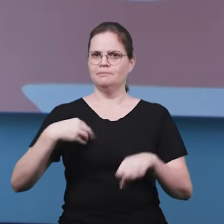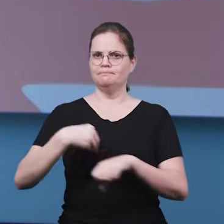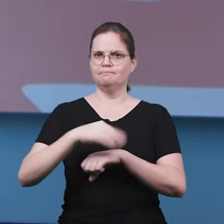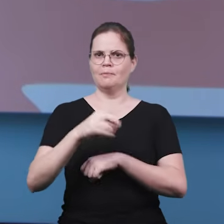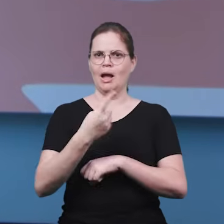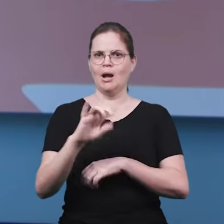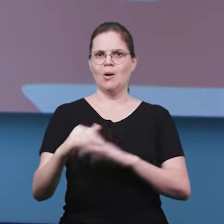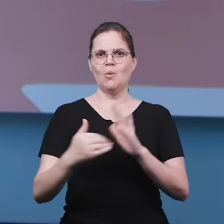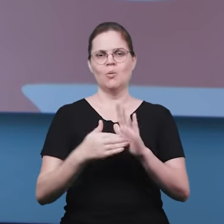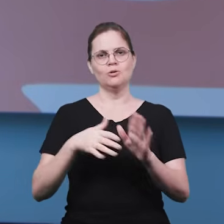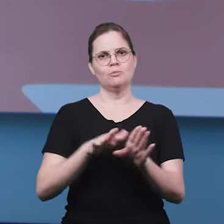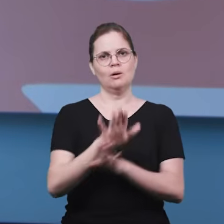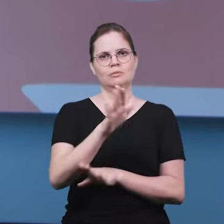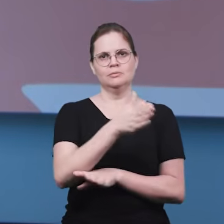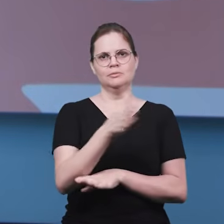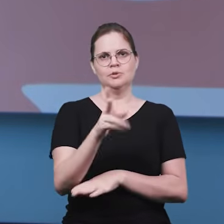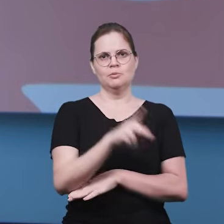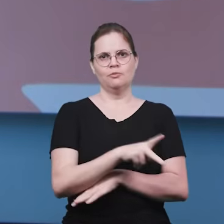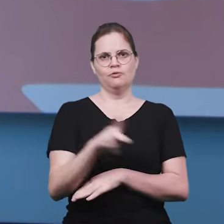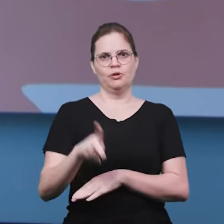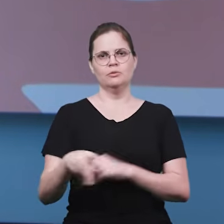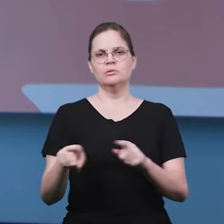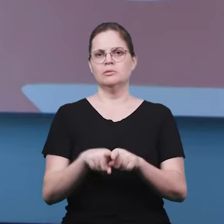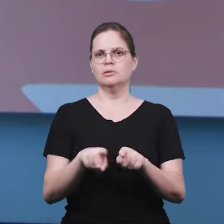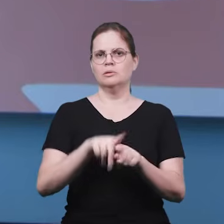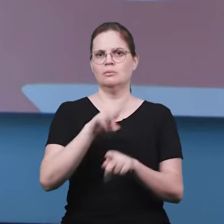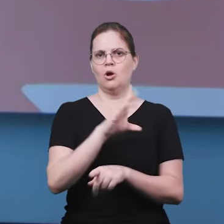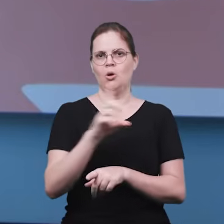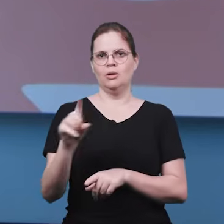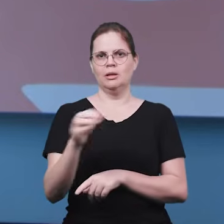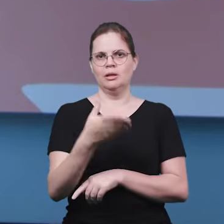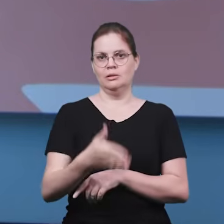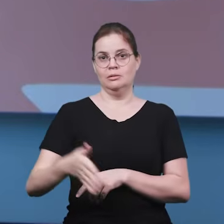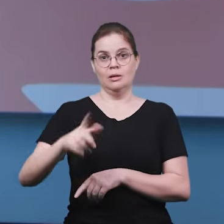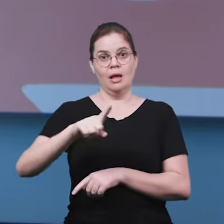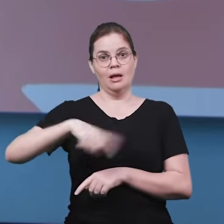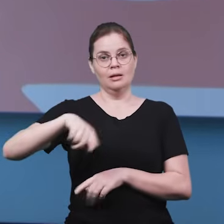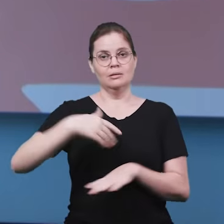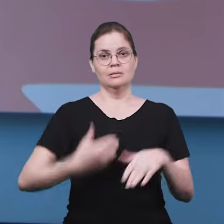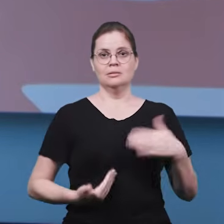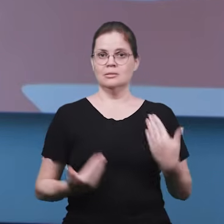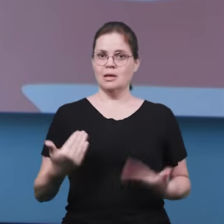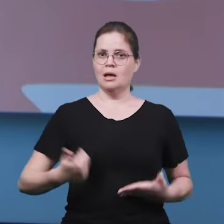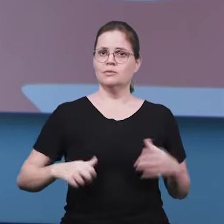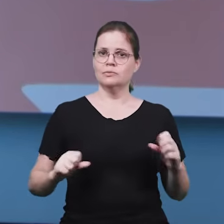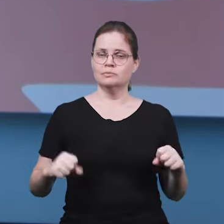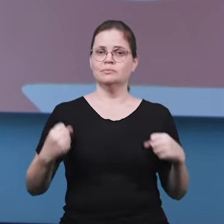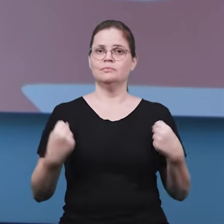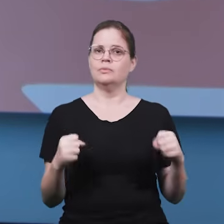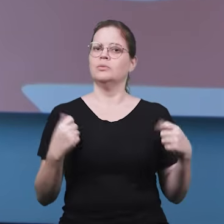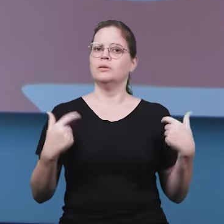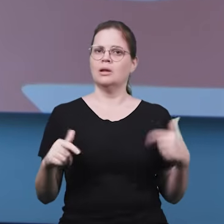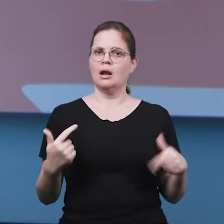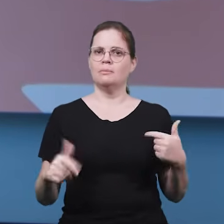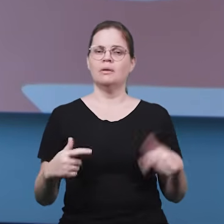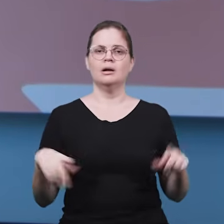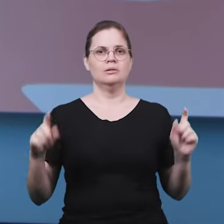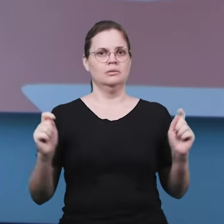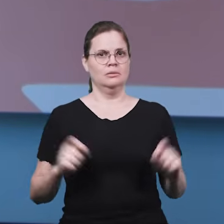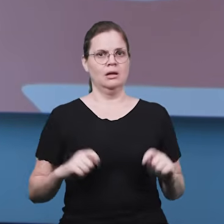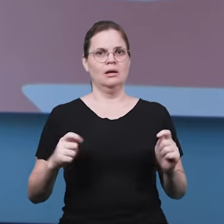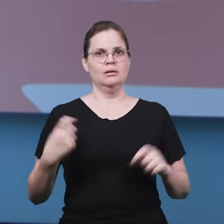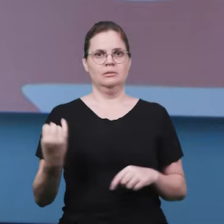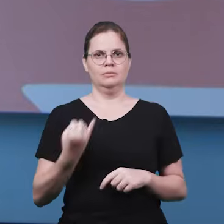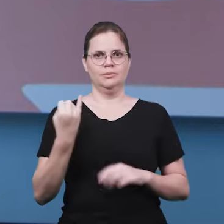uma mensagem final para os professores, para os coordenadores, irmãos que estão se dedicando a este trabalho